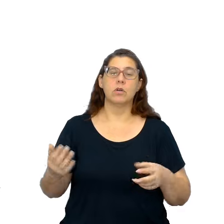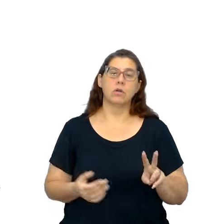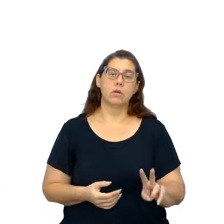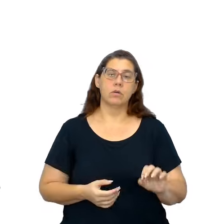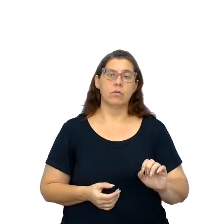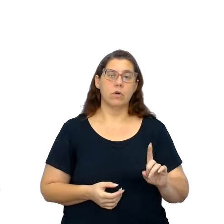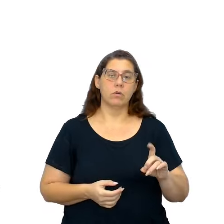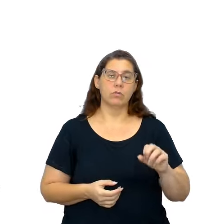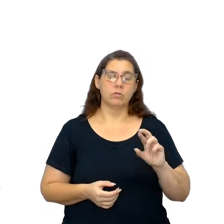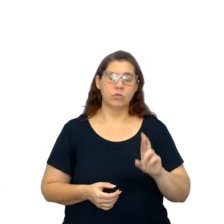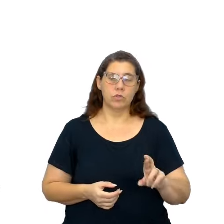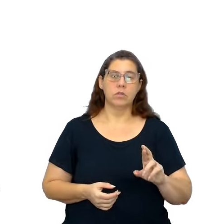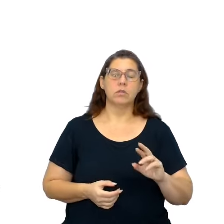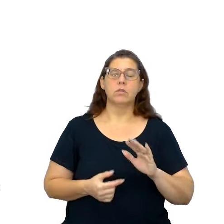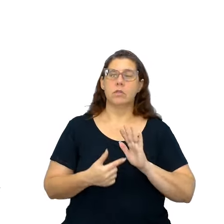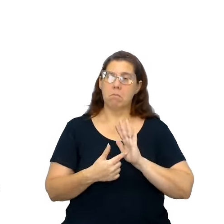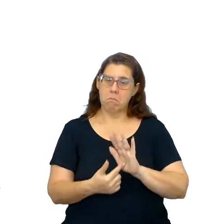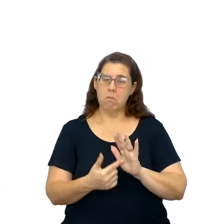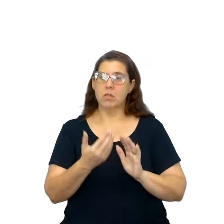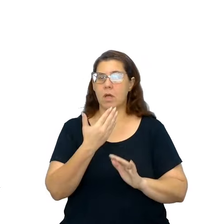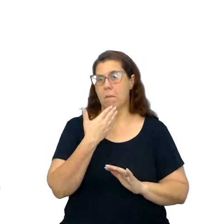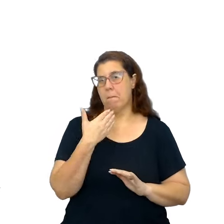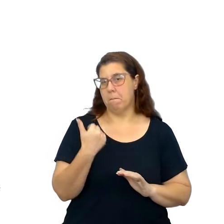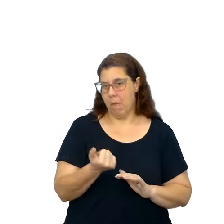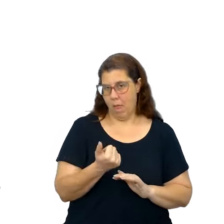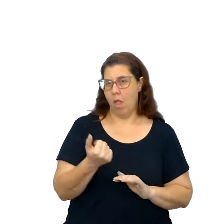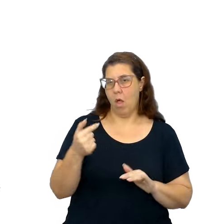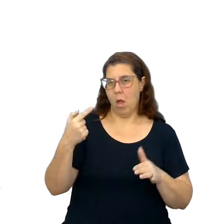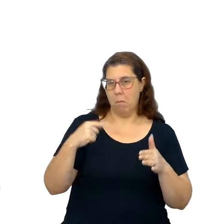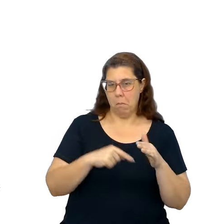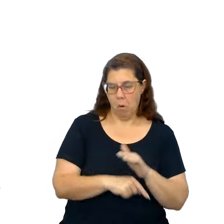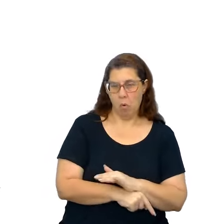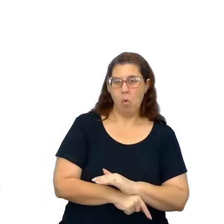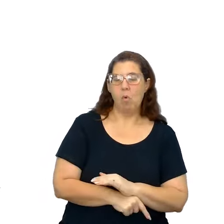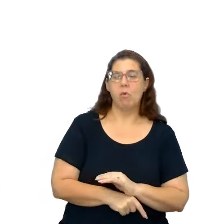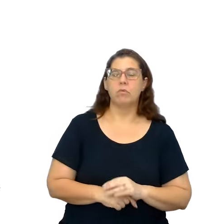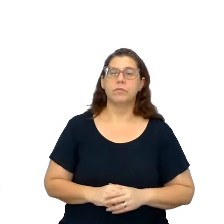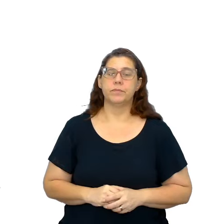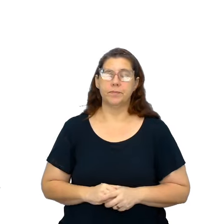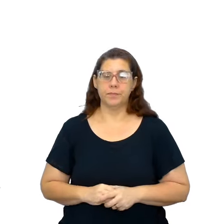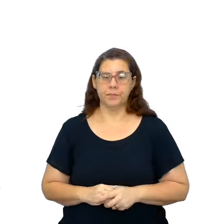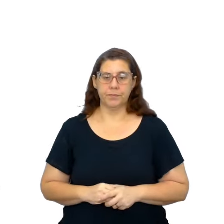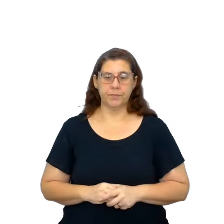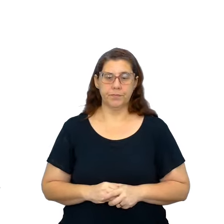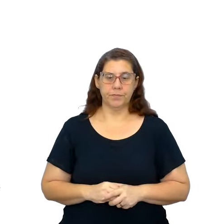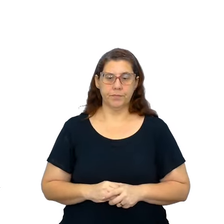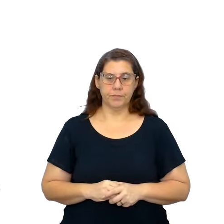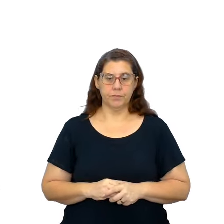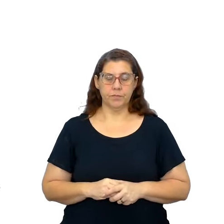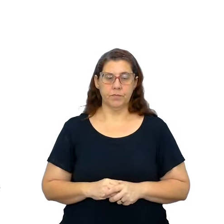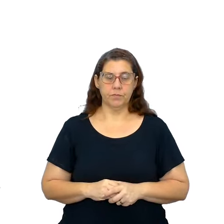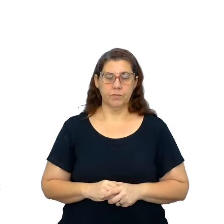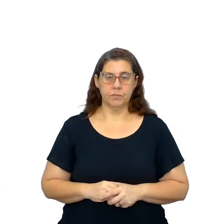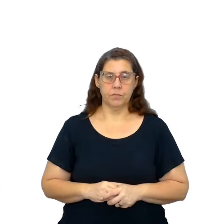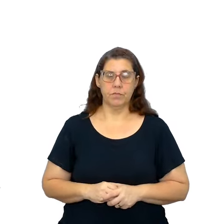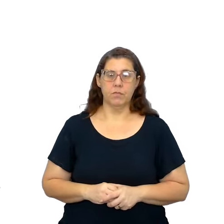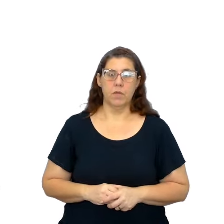dar uma aprofundada de como isso poderia relacionar com as emoções. O